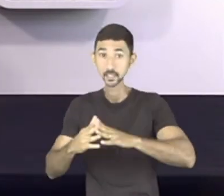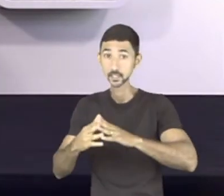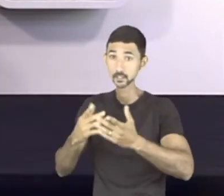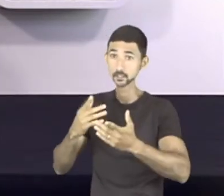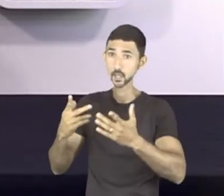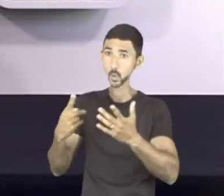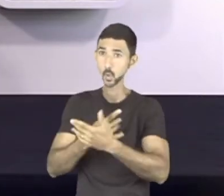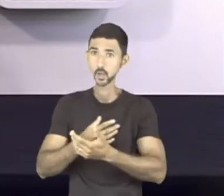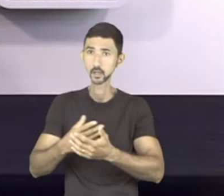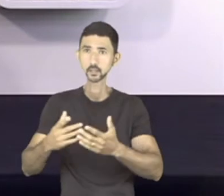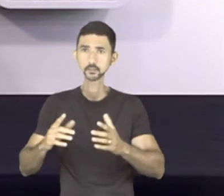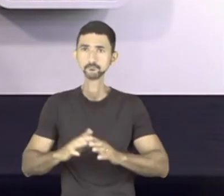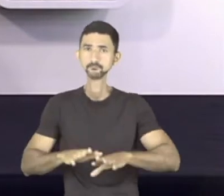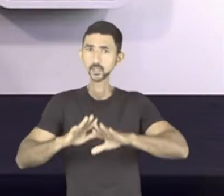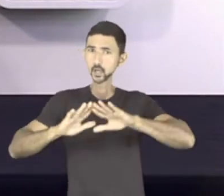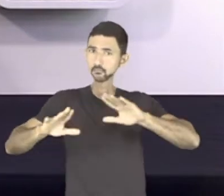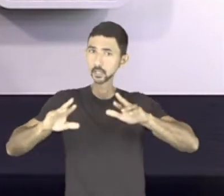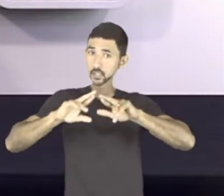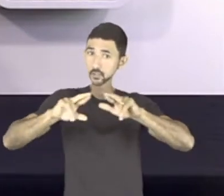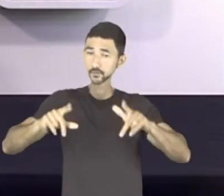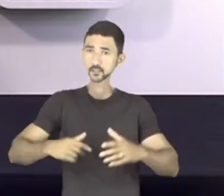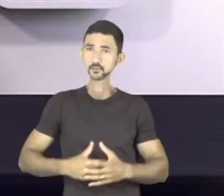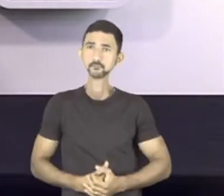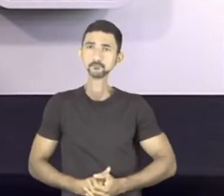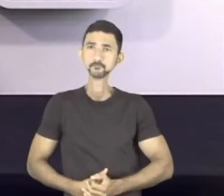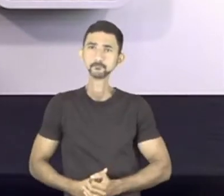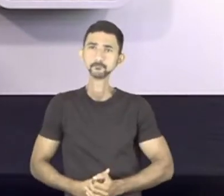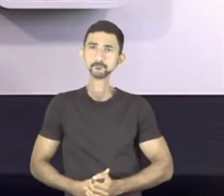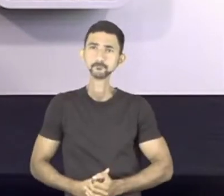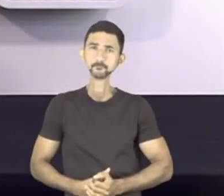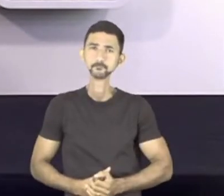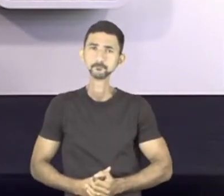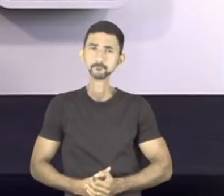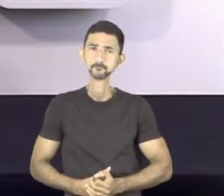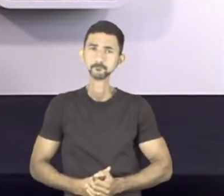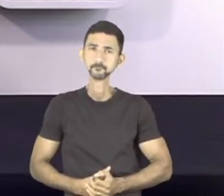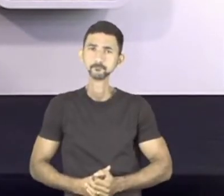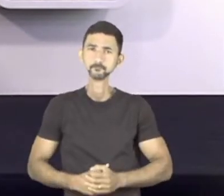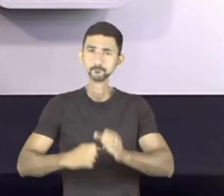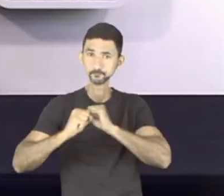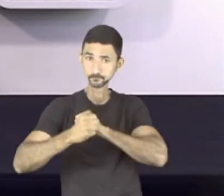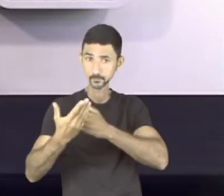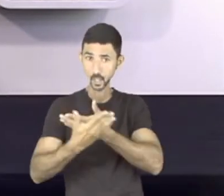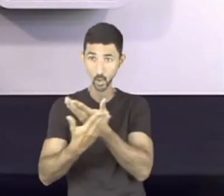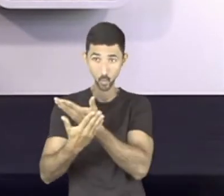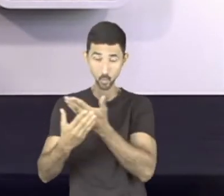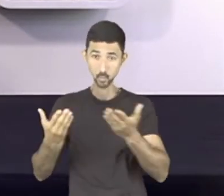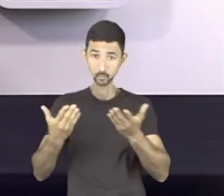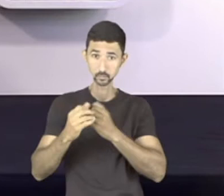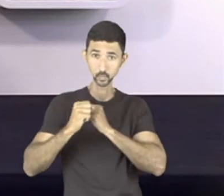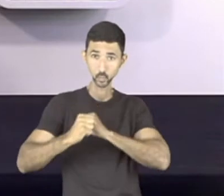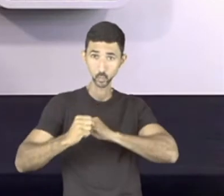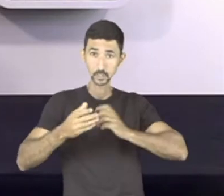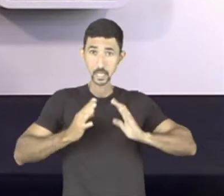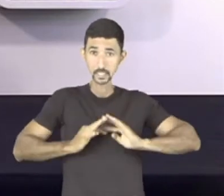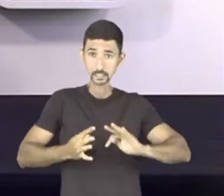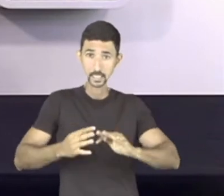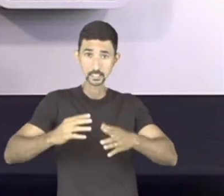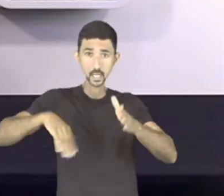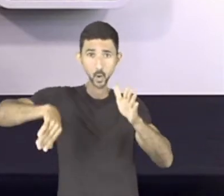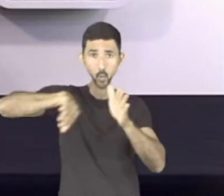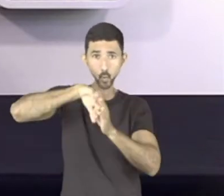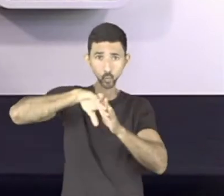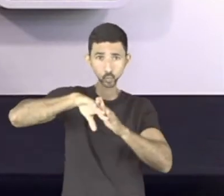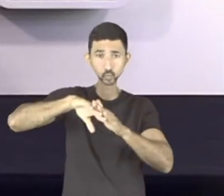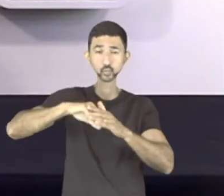com o karatê, mas é diferente, tá? O taekwondo, nas técnicas de luta, se utiliza muito mais os chutes,